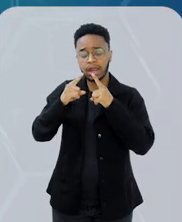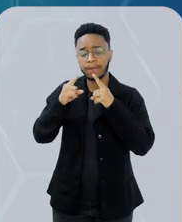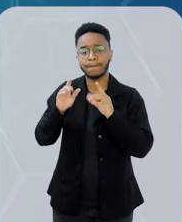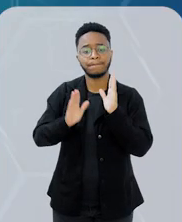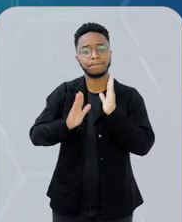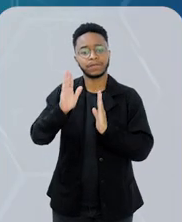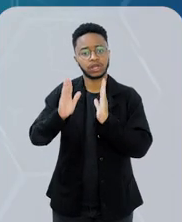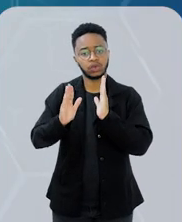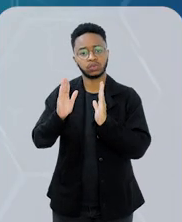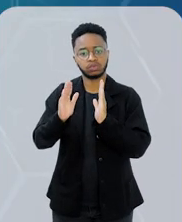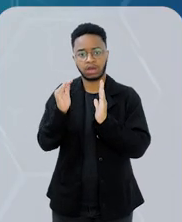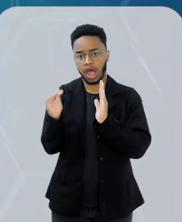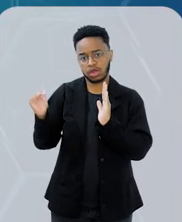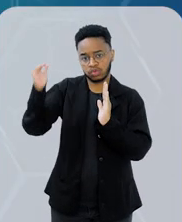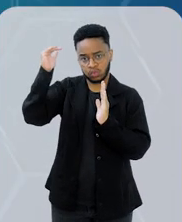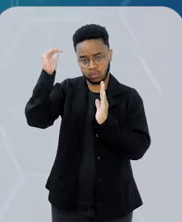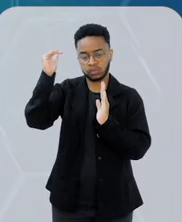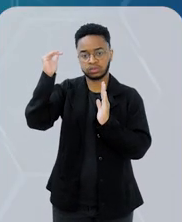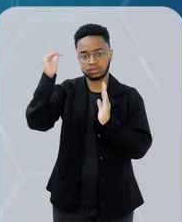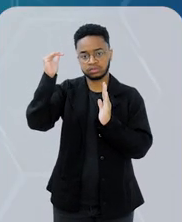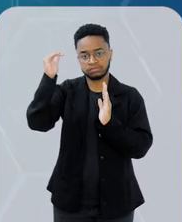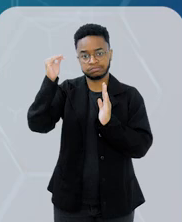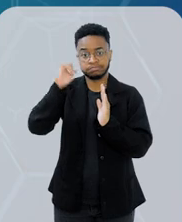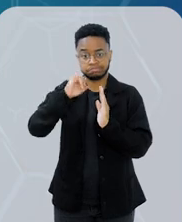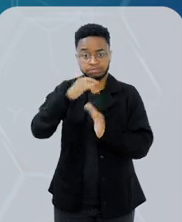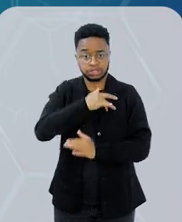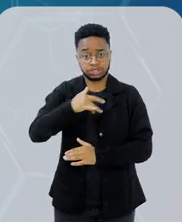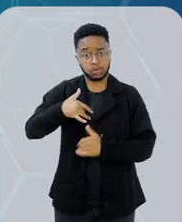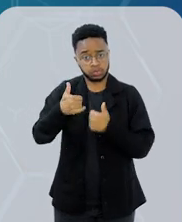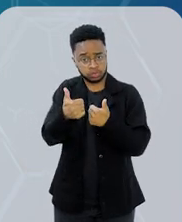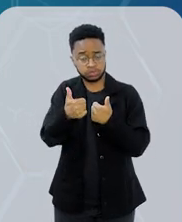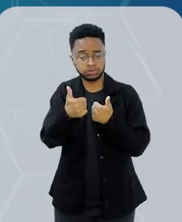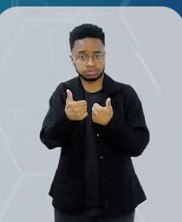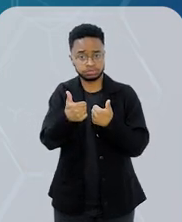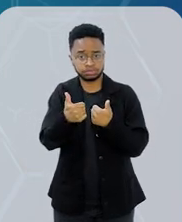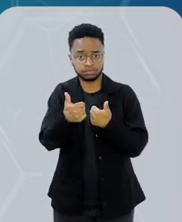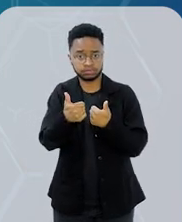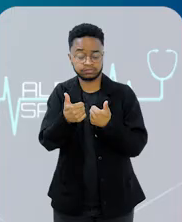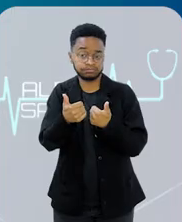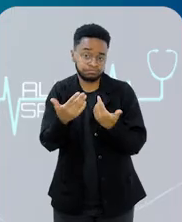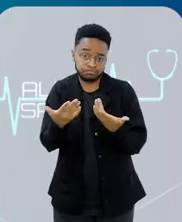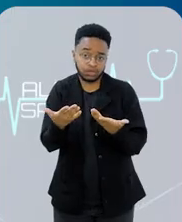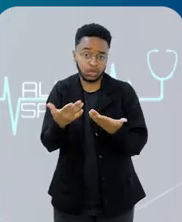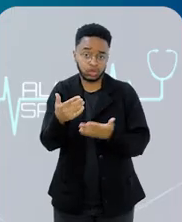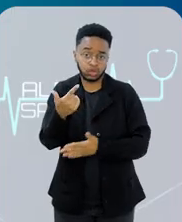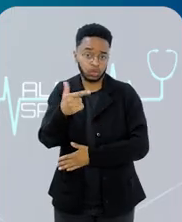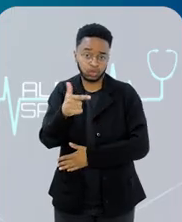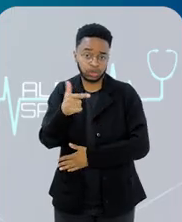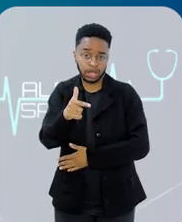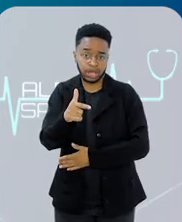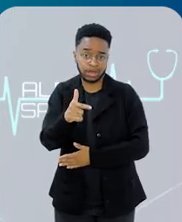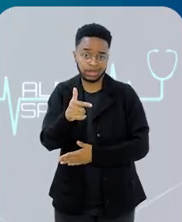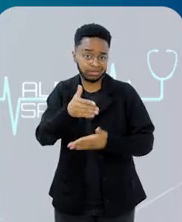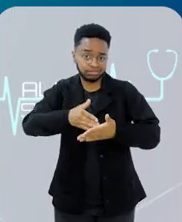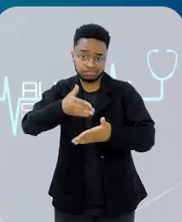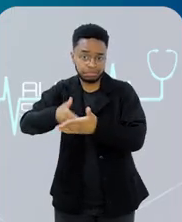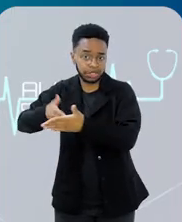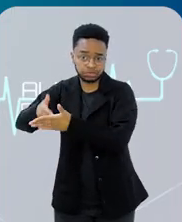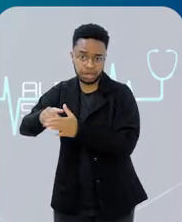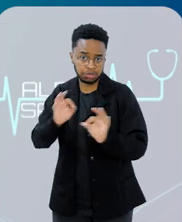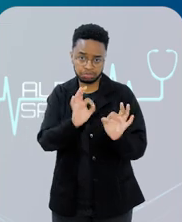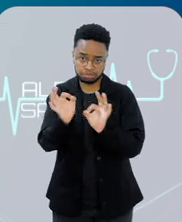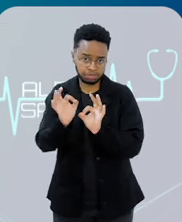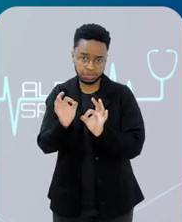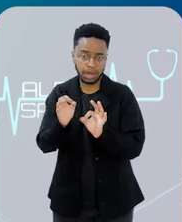numa fase mais avançada da vida, estando com a saúde bem, isso não teria também nenhuma